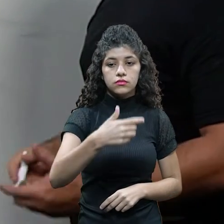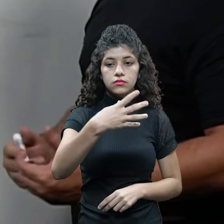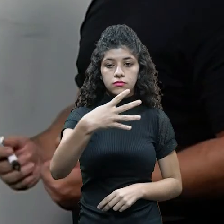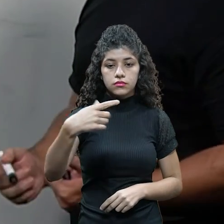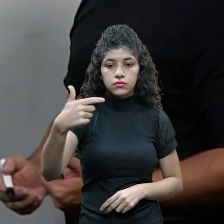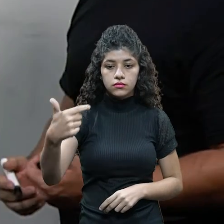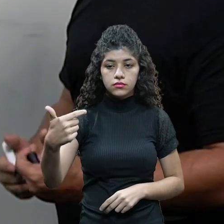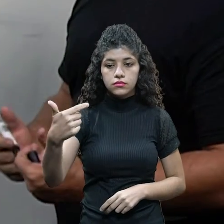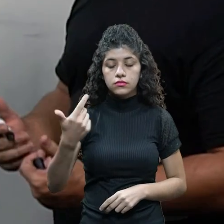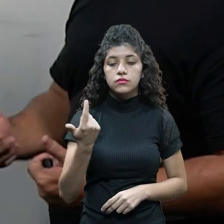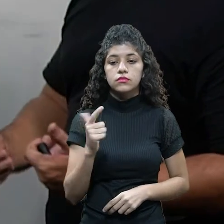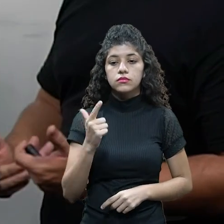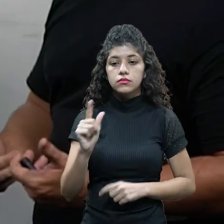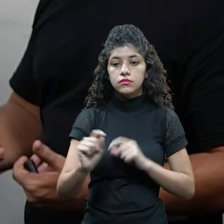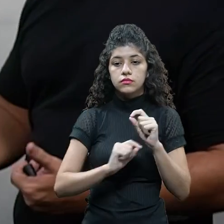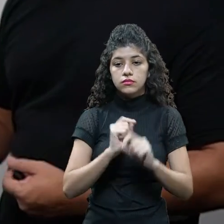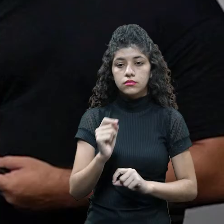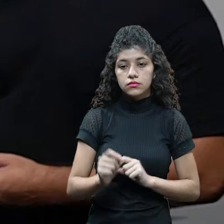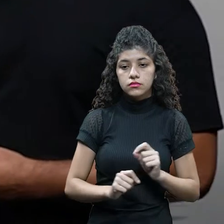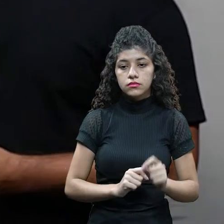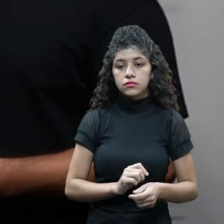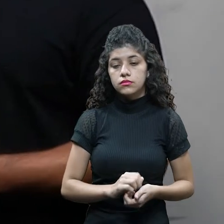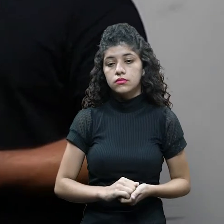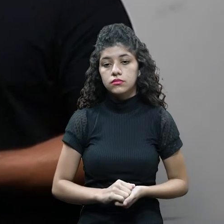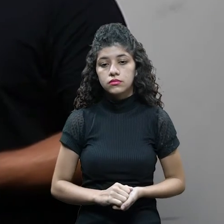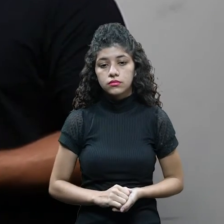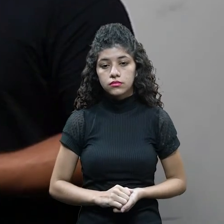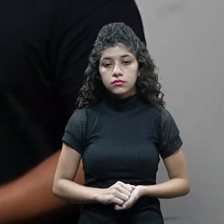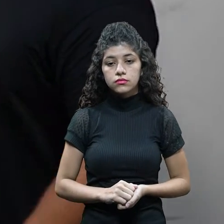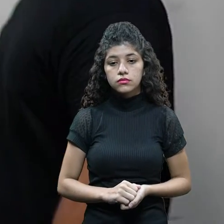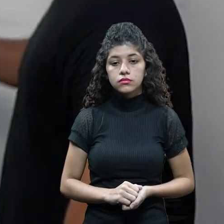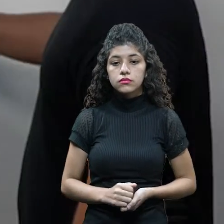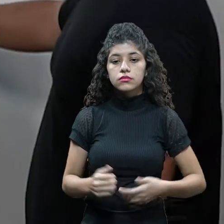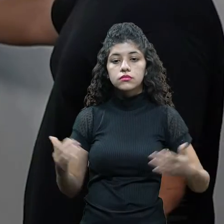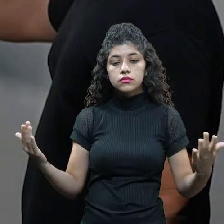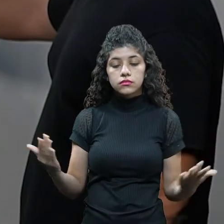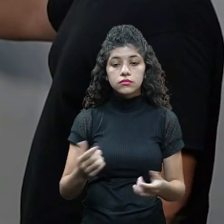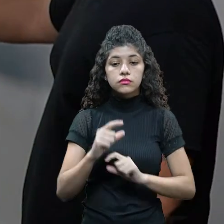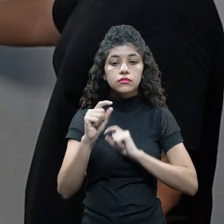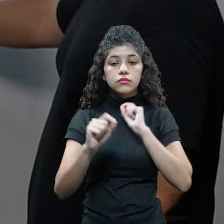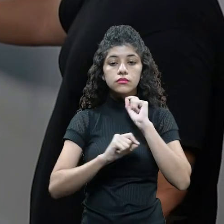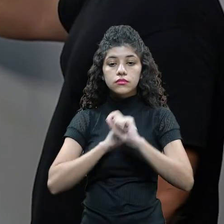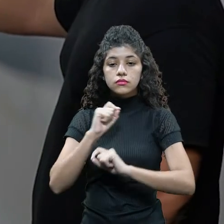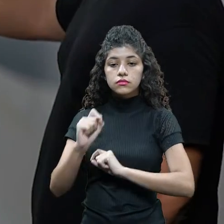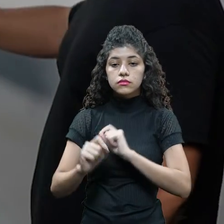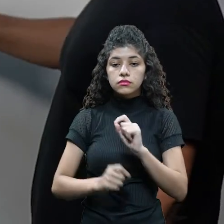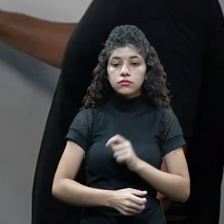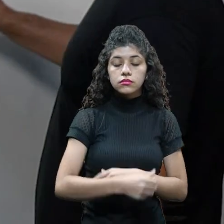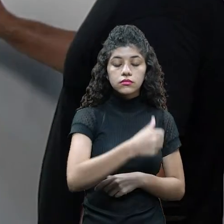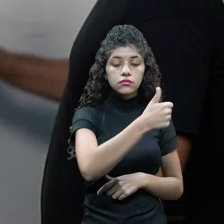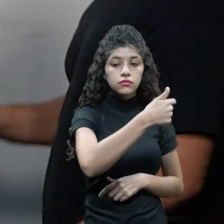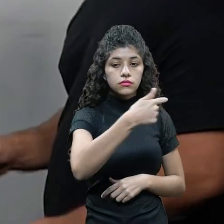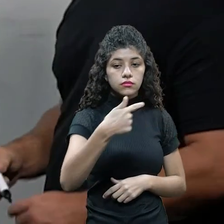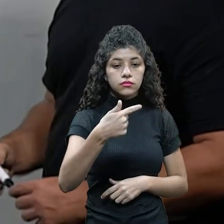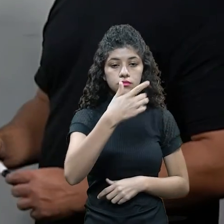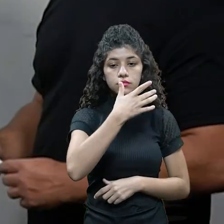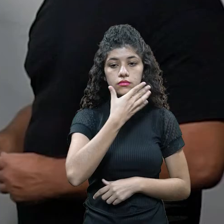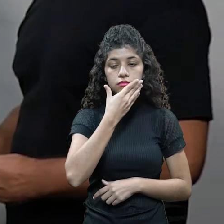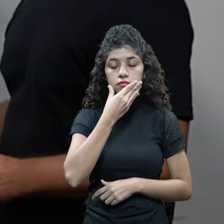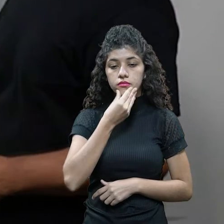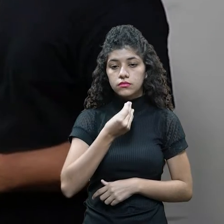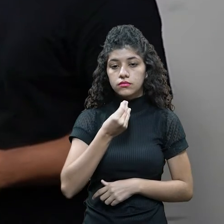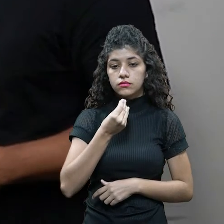11,42. Não existe 11 homens e 42. Então, aproximadamente 12 homens.